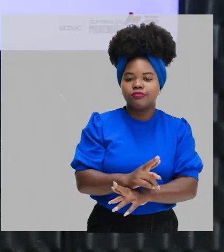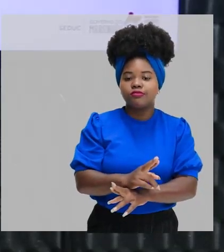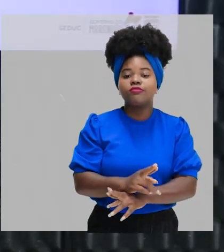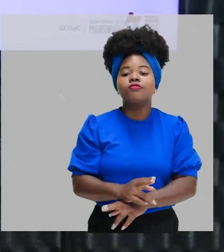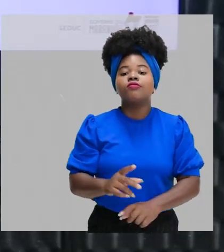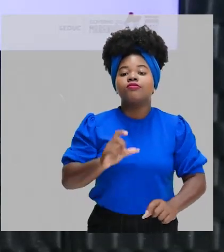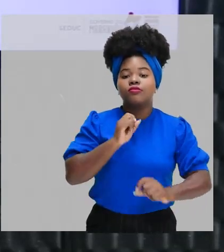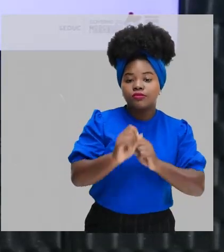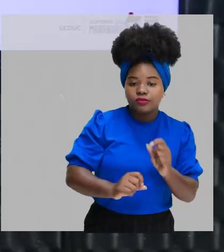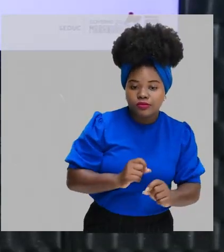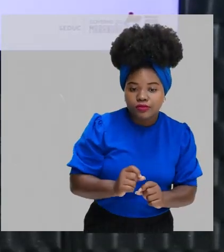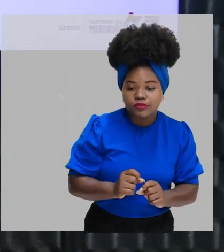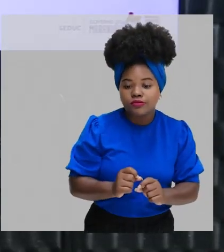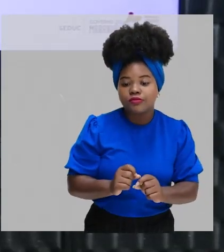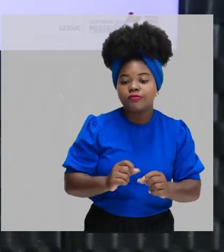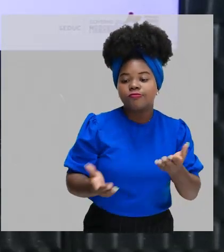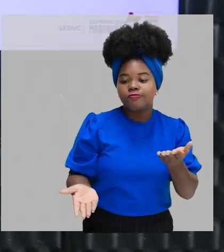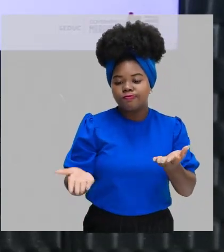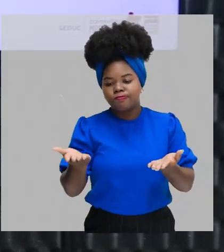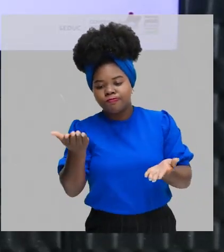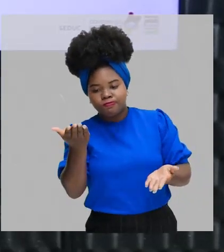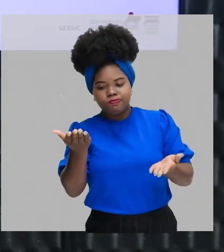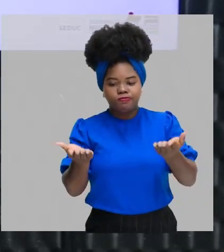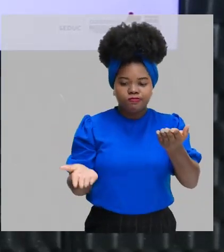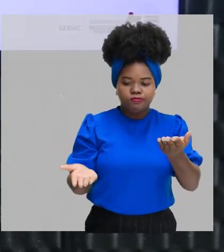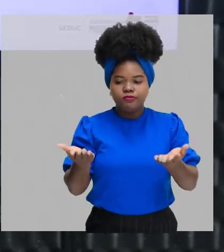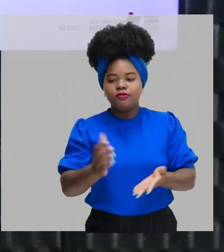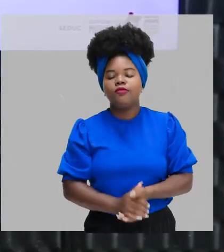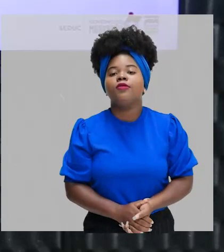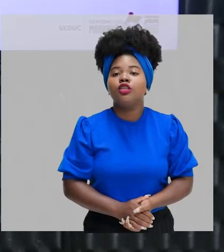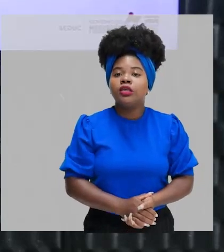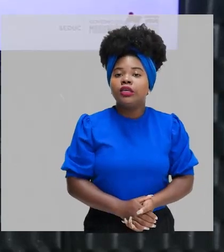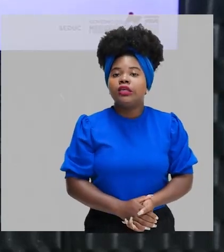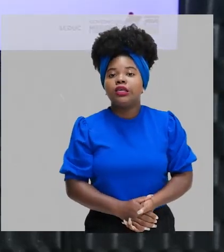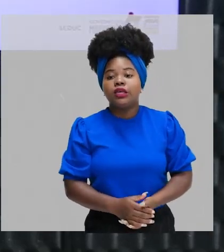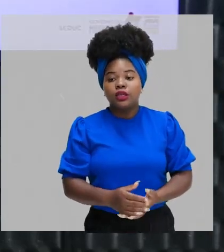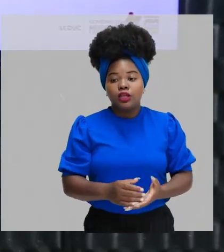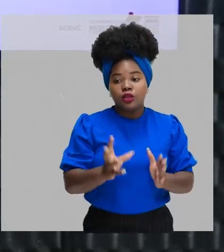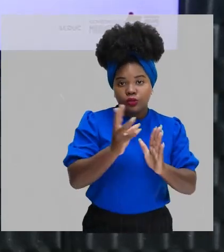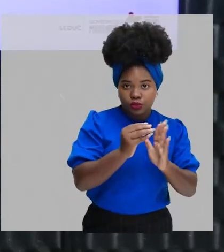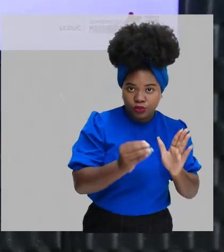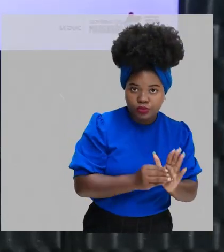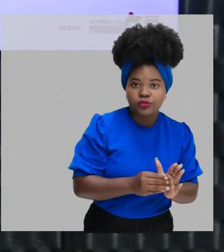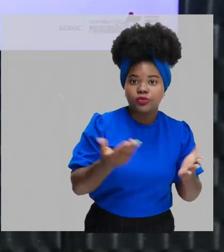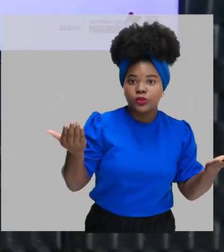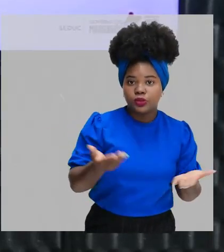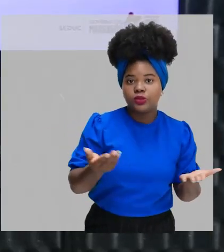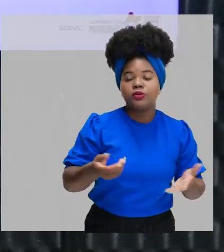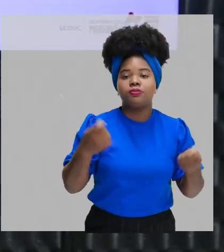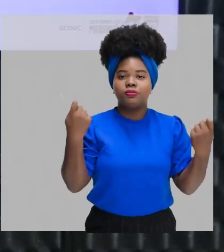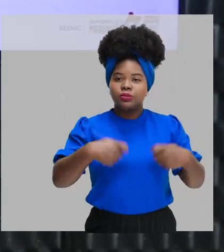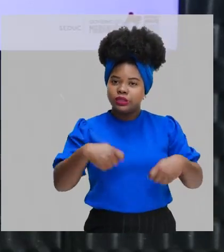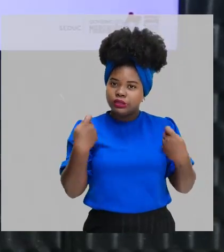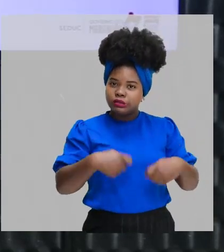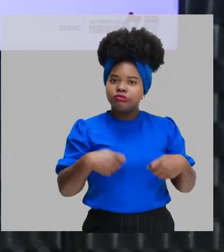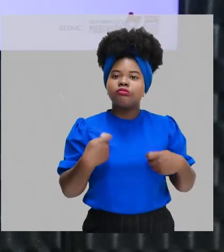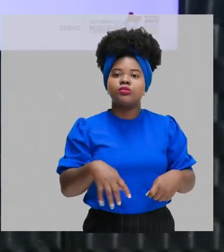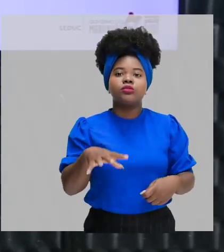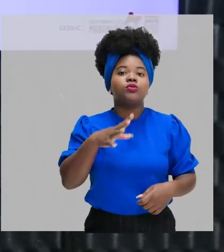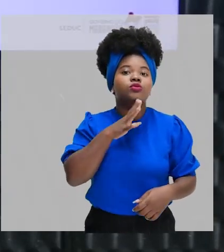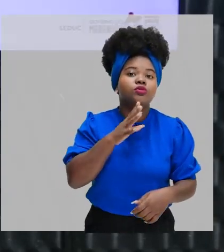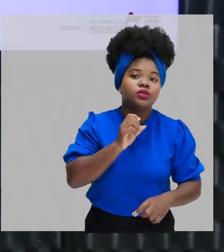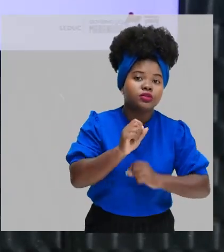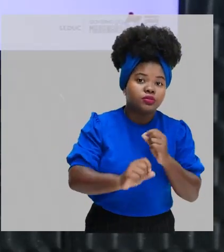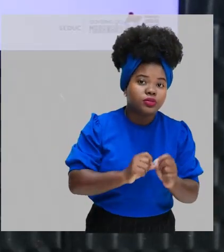certo? E aqui na estequiometria, a gente precisa daqueles conhecimentos prévios, como massa atômica,